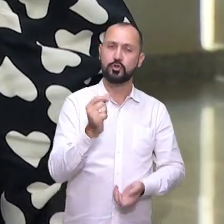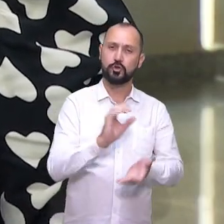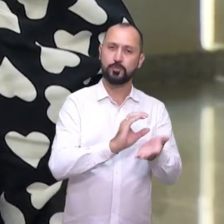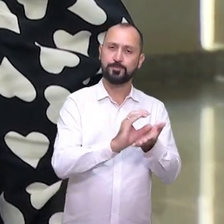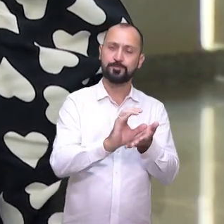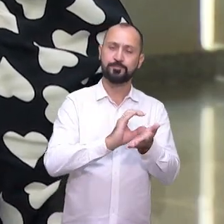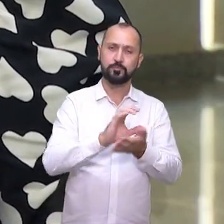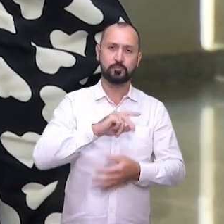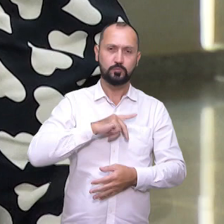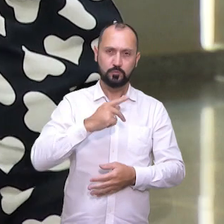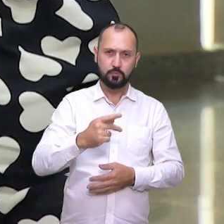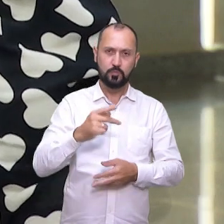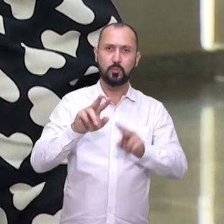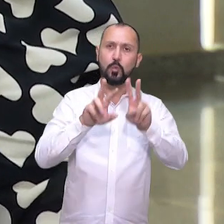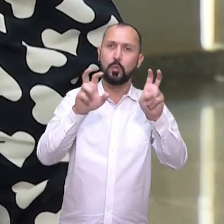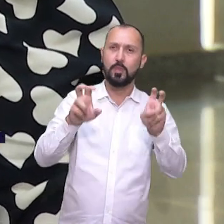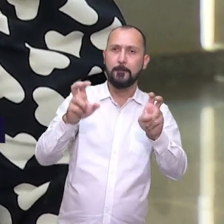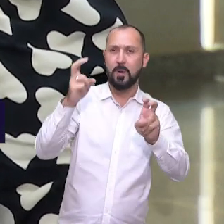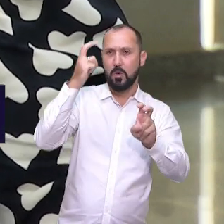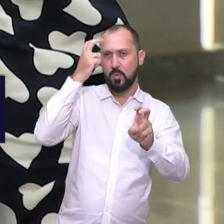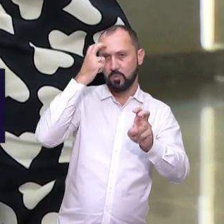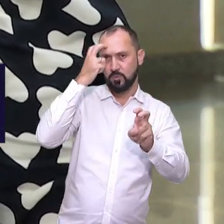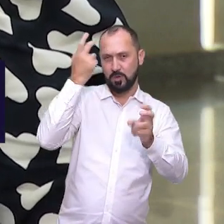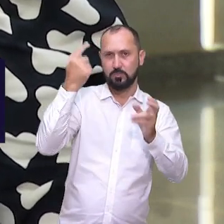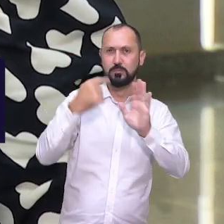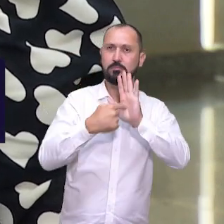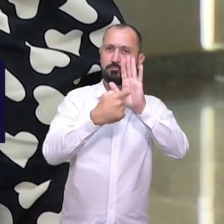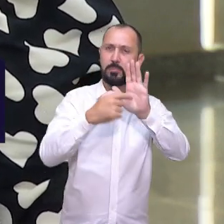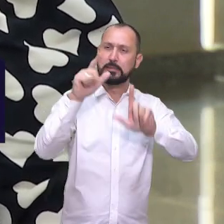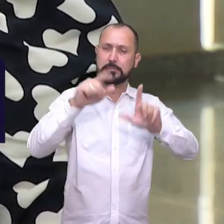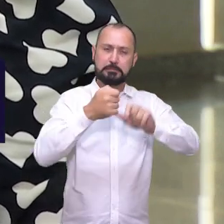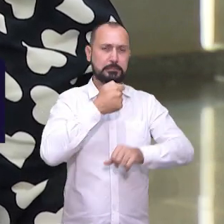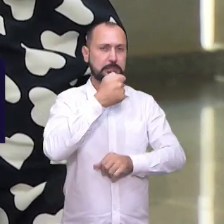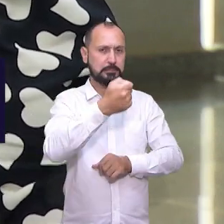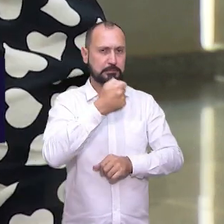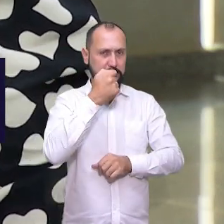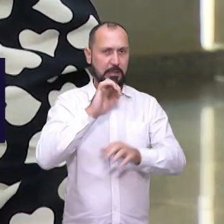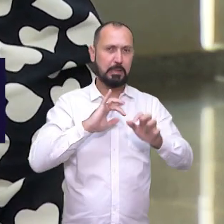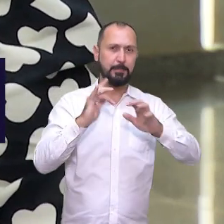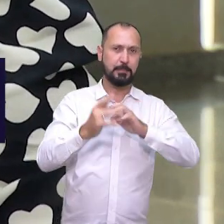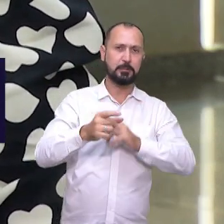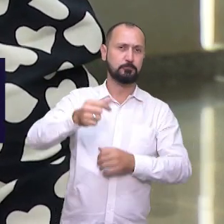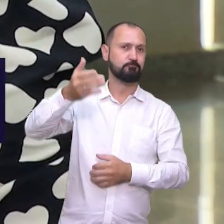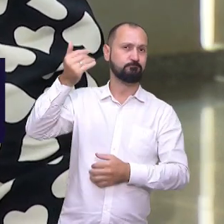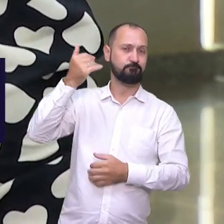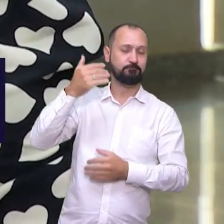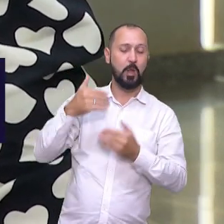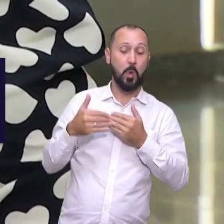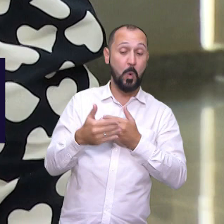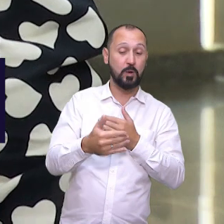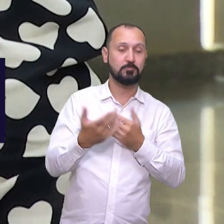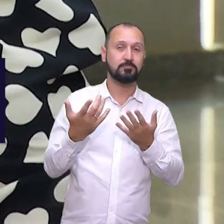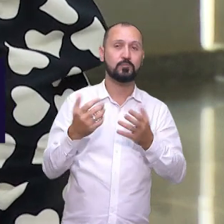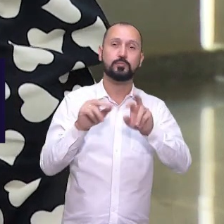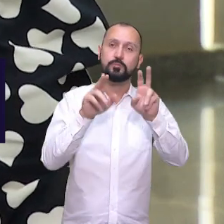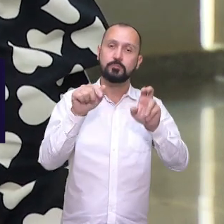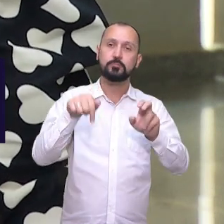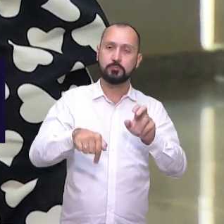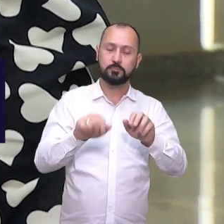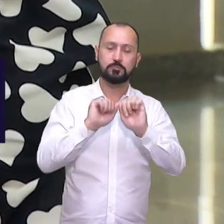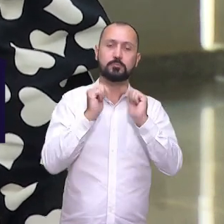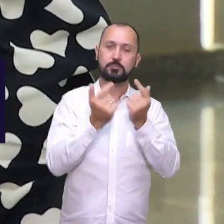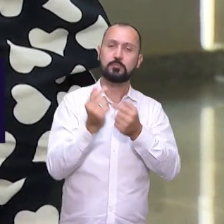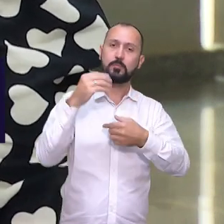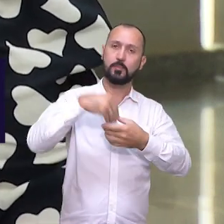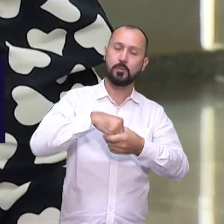uso do dinheiro público na área cultural tem sido tema de destaque na mídia e nas redes sociais nos últimos dias. O assunto também